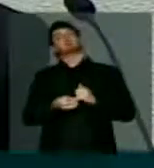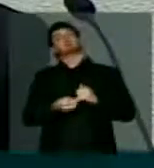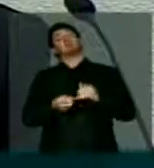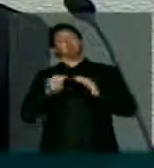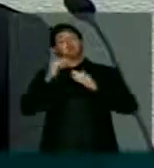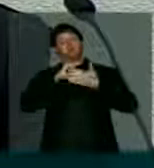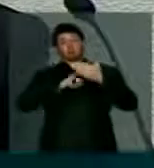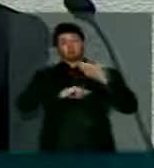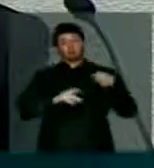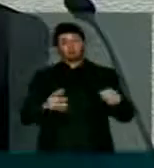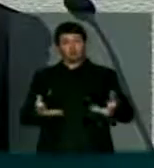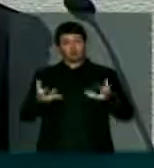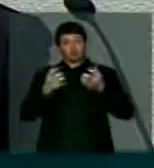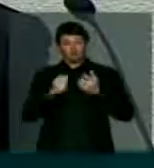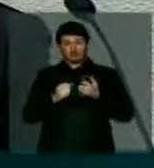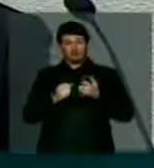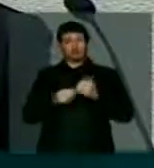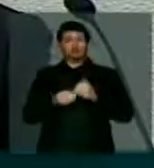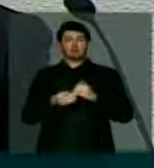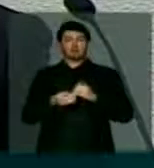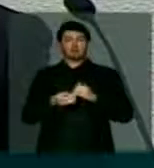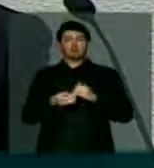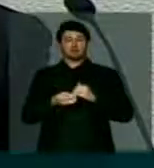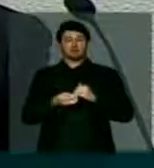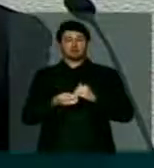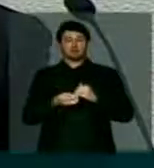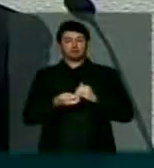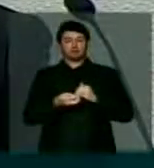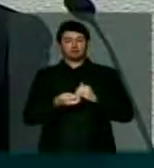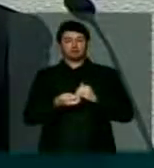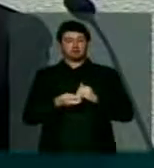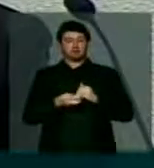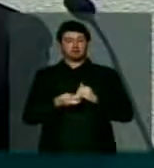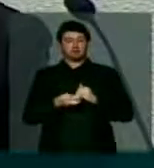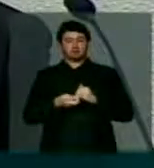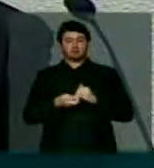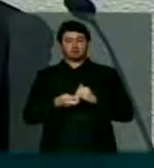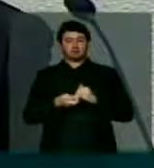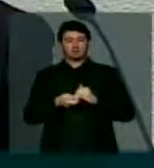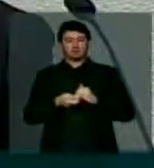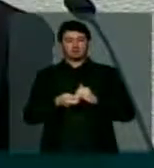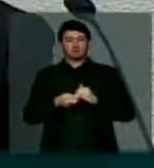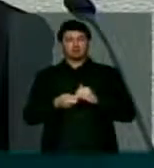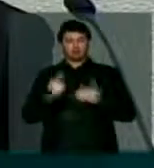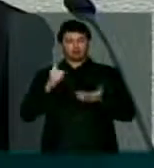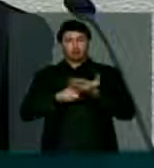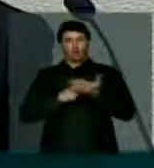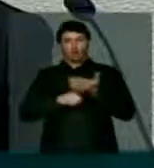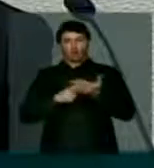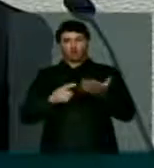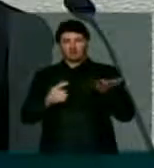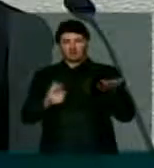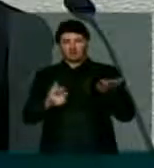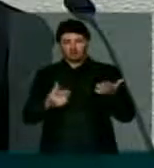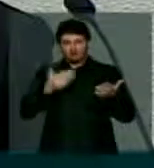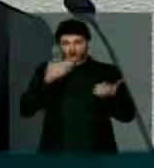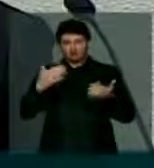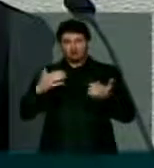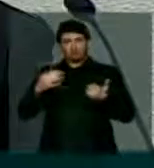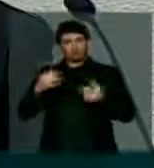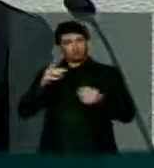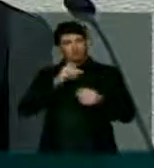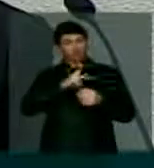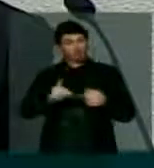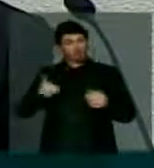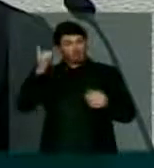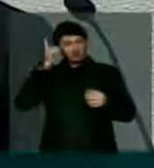o parecer que foi recebido do parecer constava... Ou foi combinado para favorecer a presidente, que à época era presidente do Conselho, a